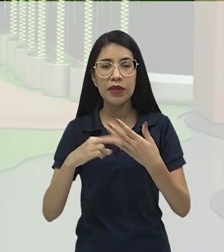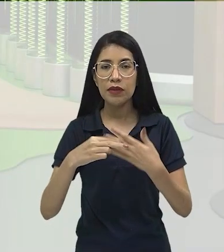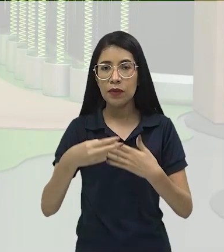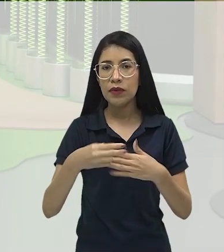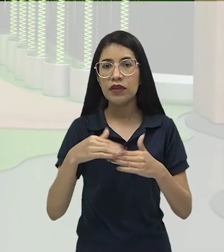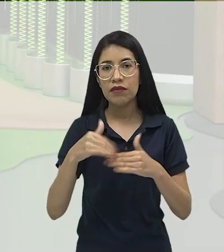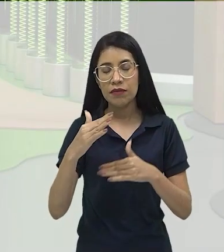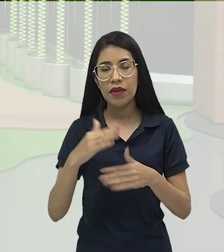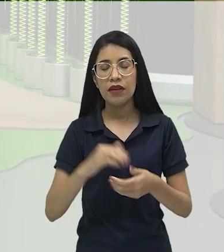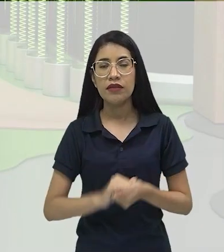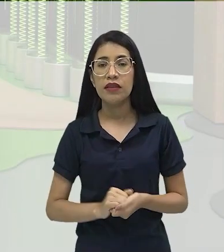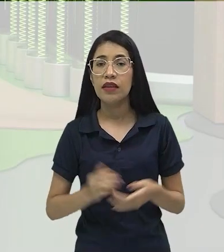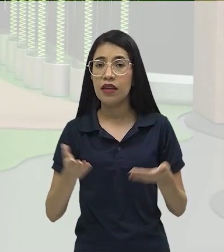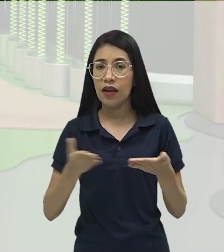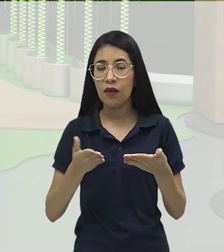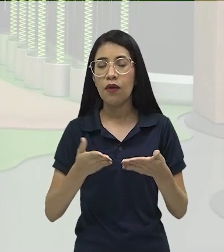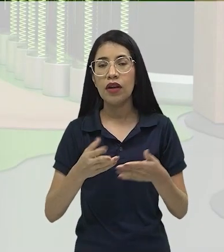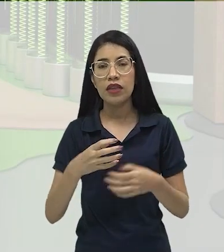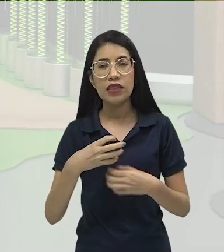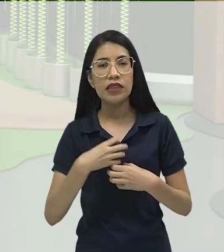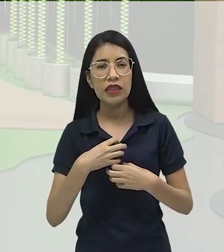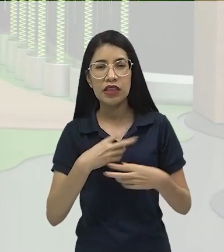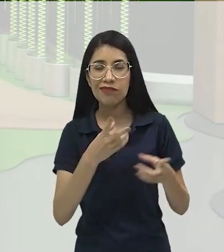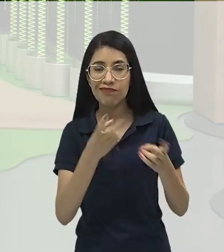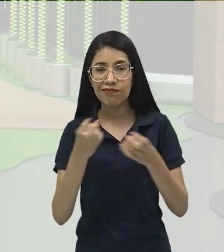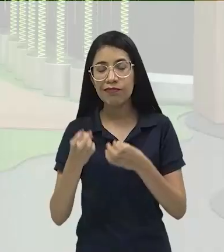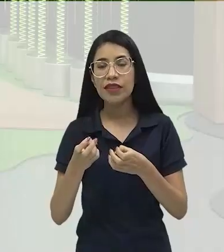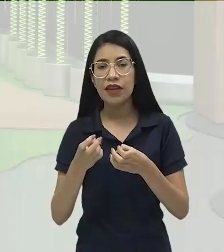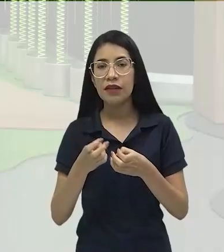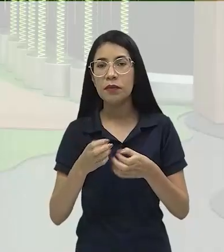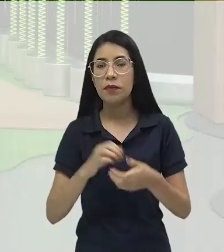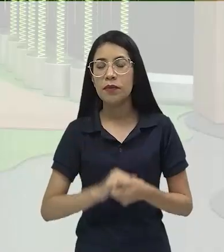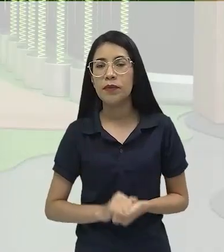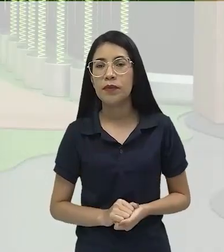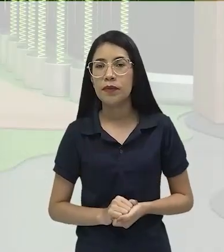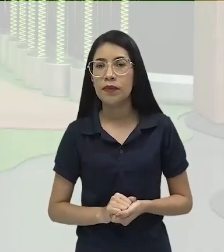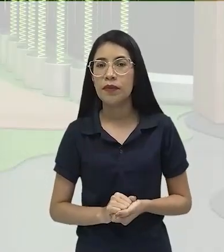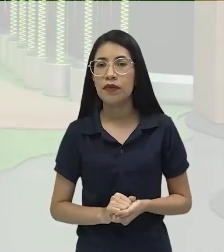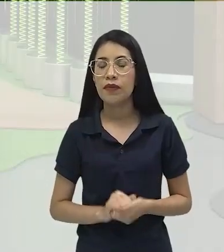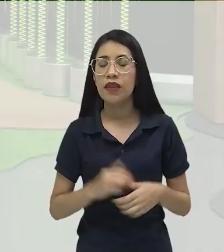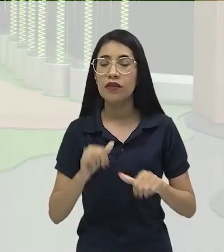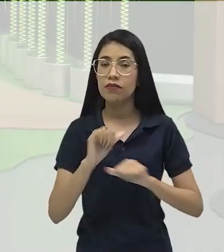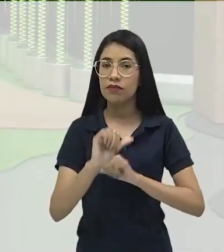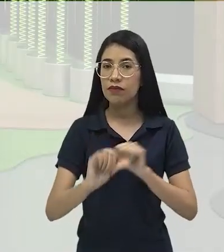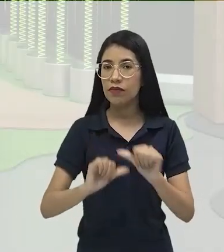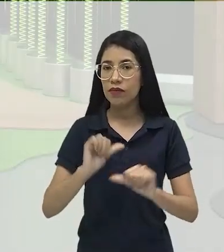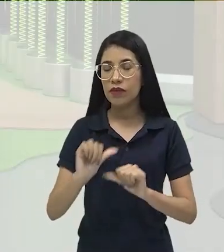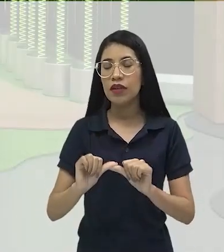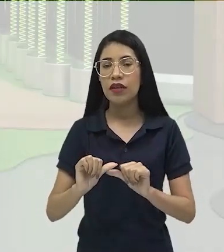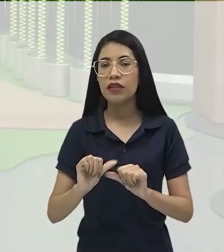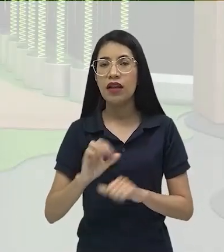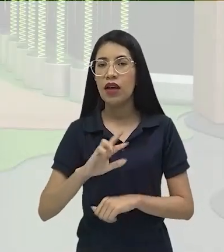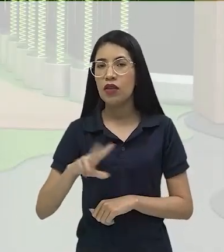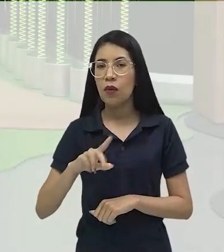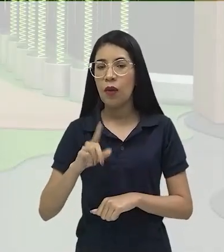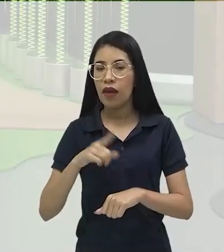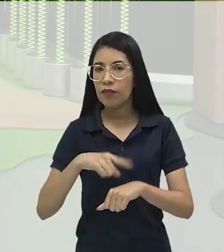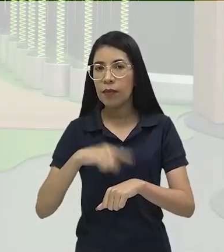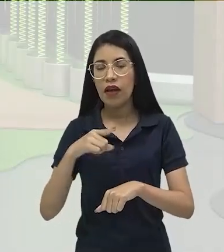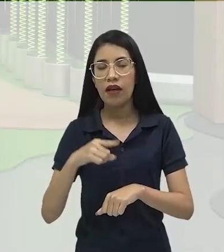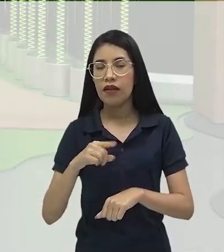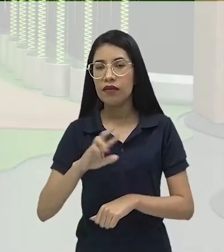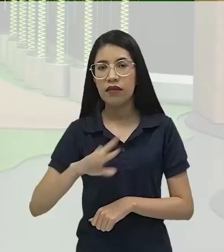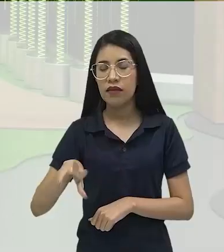agora a gente já está sentindo essas consequências, certo? Então essas alterações, elas não apareceram do